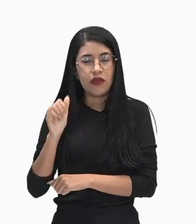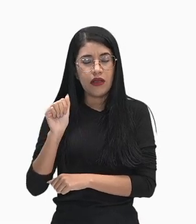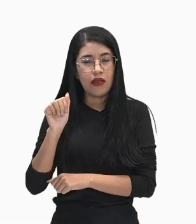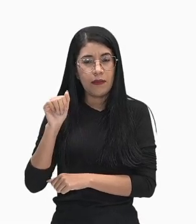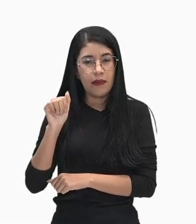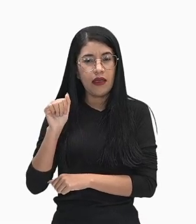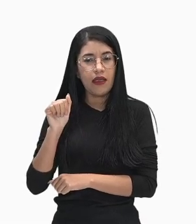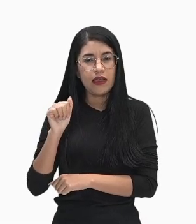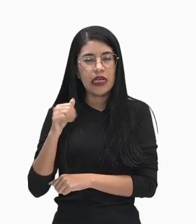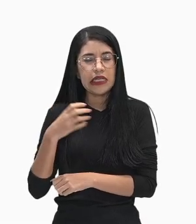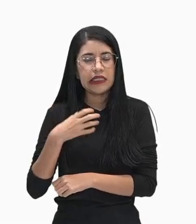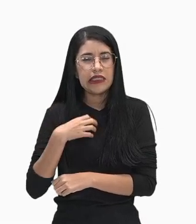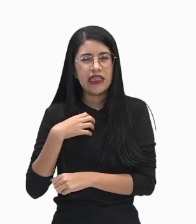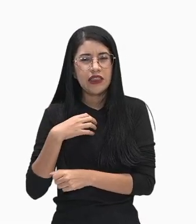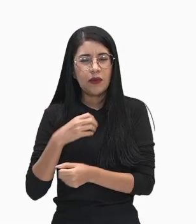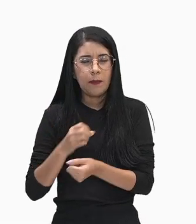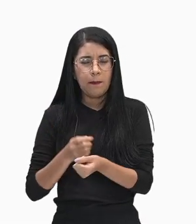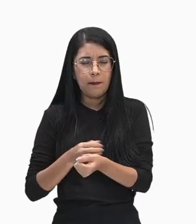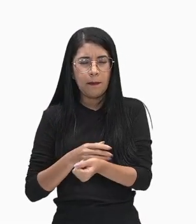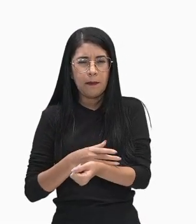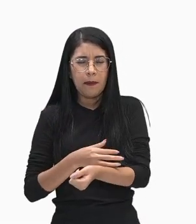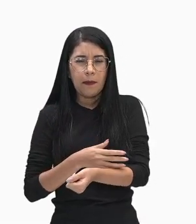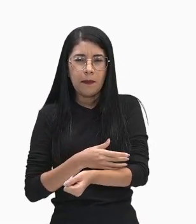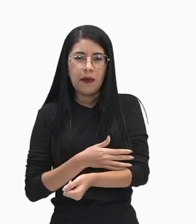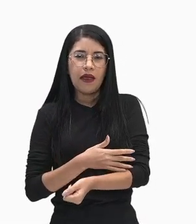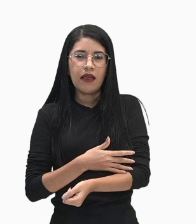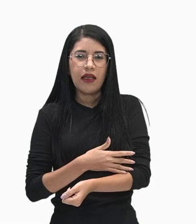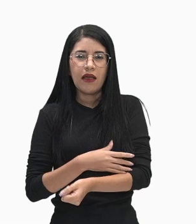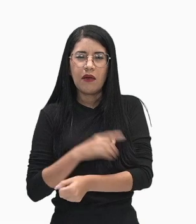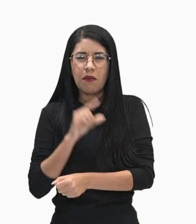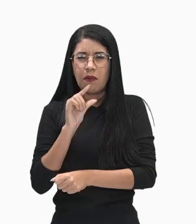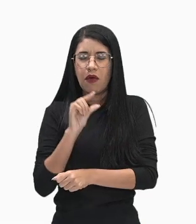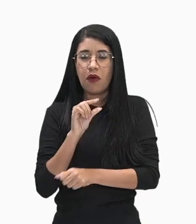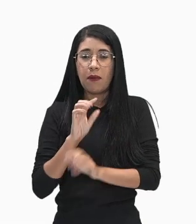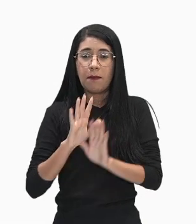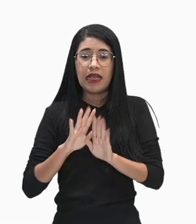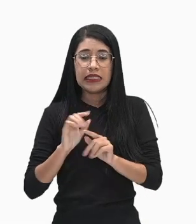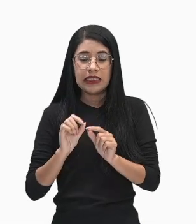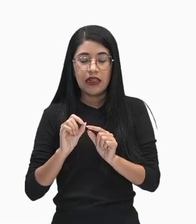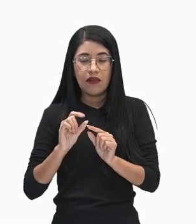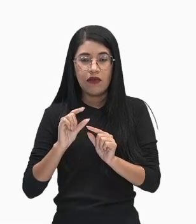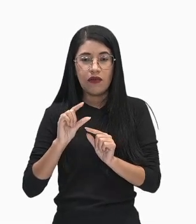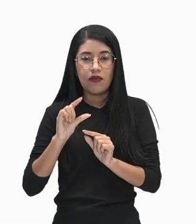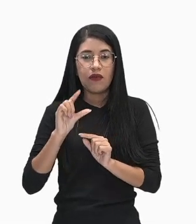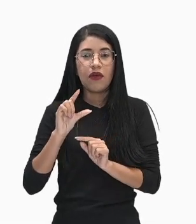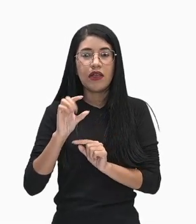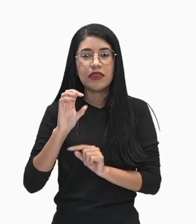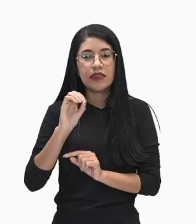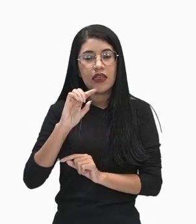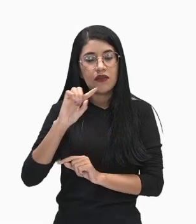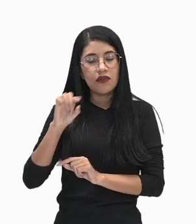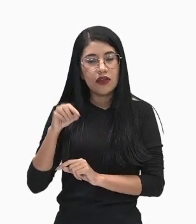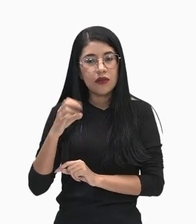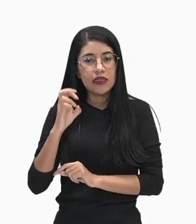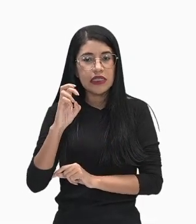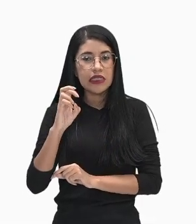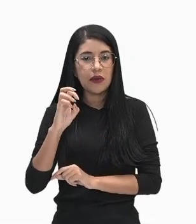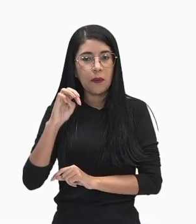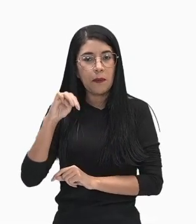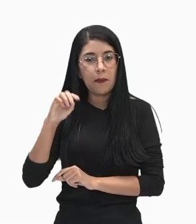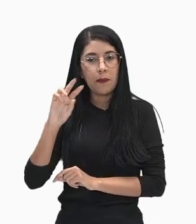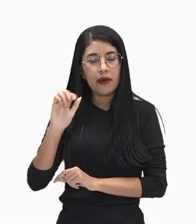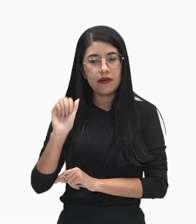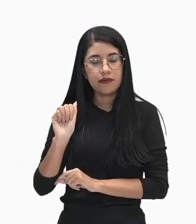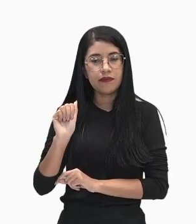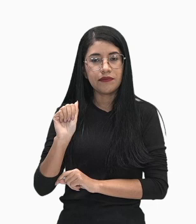sente aí um leve formigamento. Mas se a corrente for aumentando, olha, se ela aumentar para 0,5 miliampere, aumentou só um